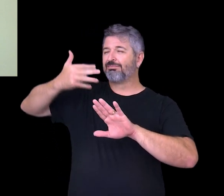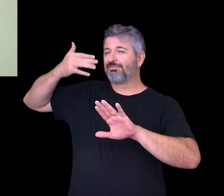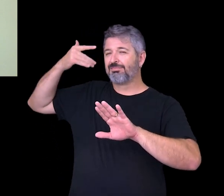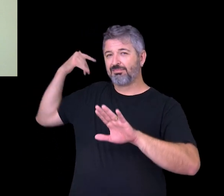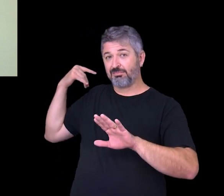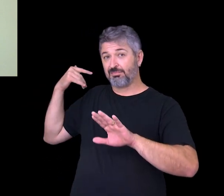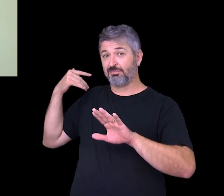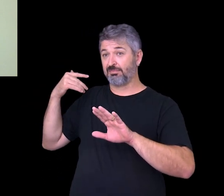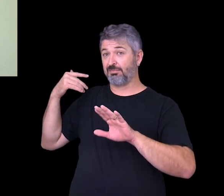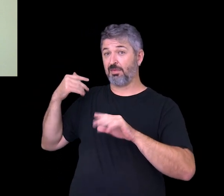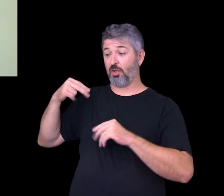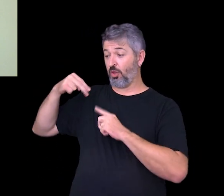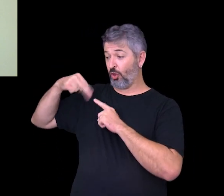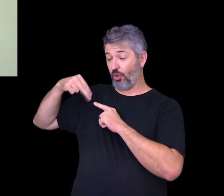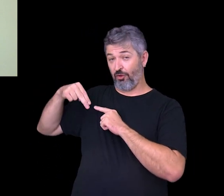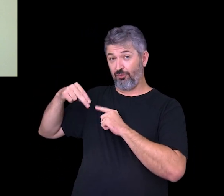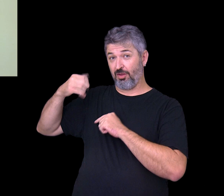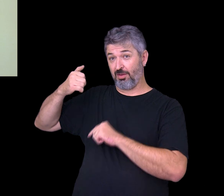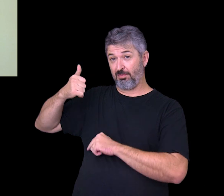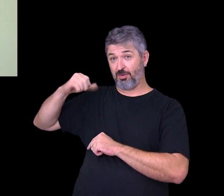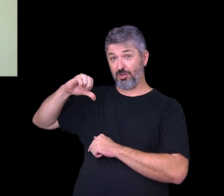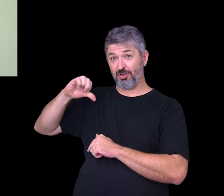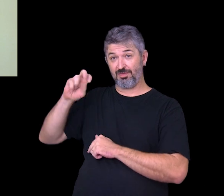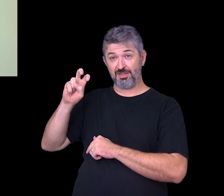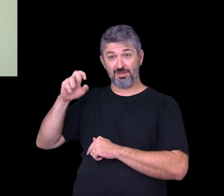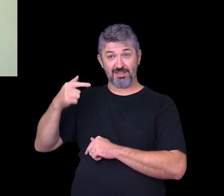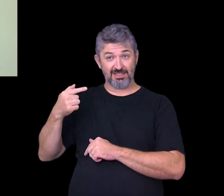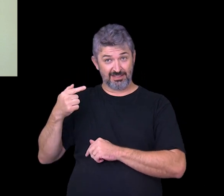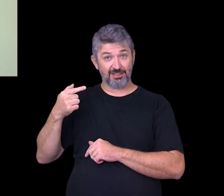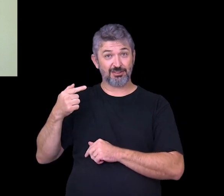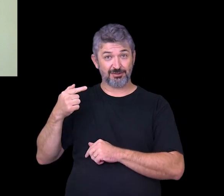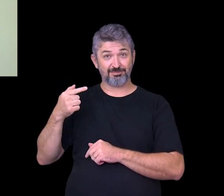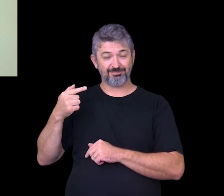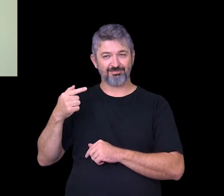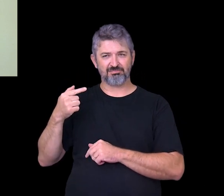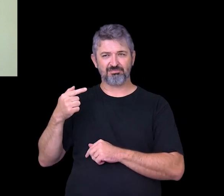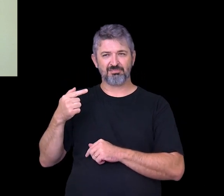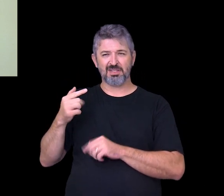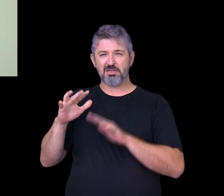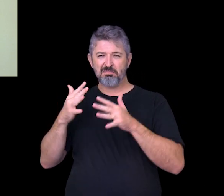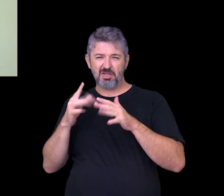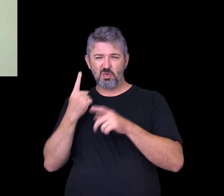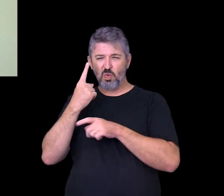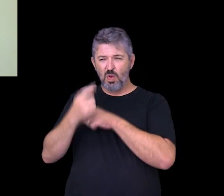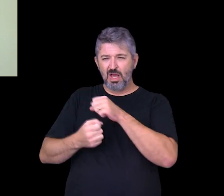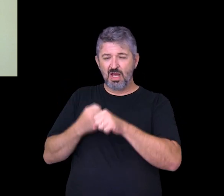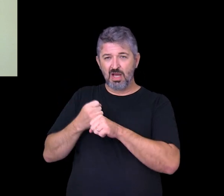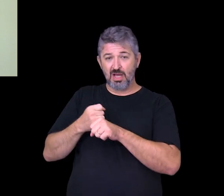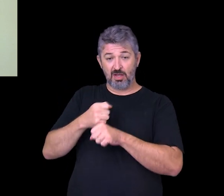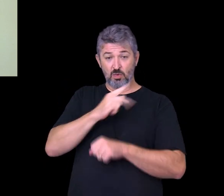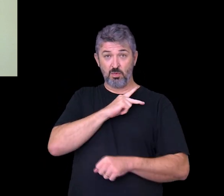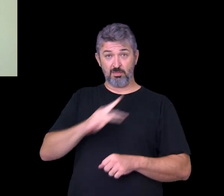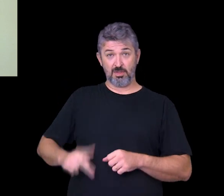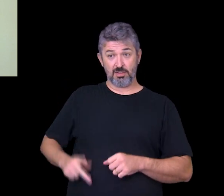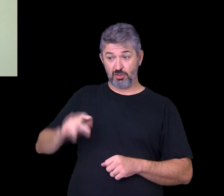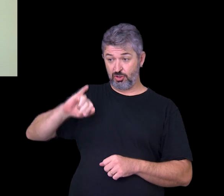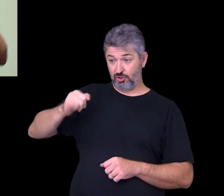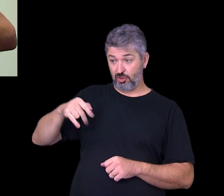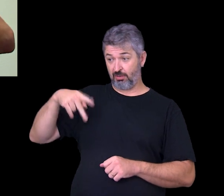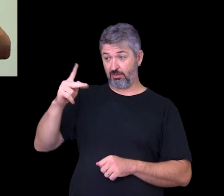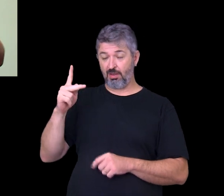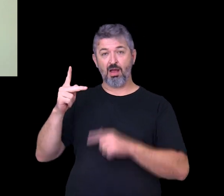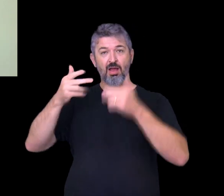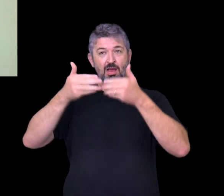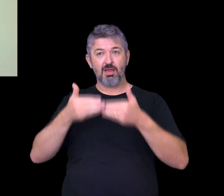novembro de 1957. Fazia pouco mais de um ano que o presidente Juscelino Kubitschek havia inaugurado a